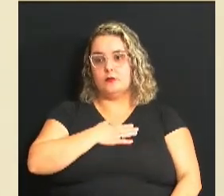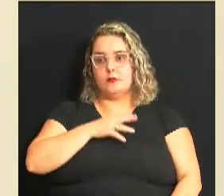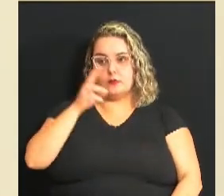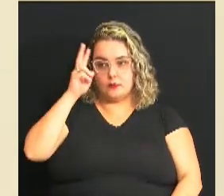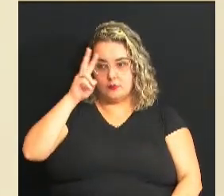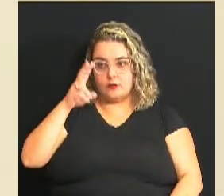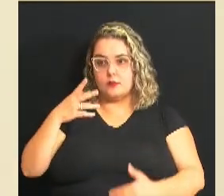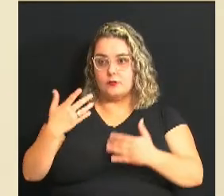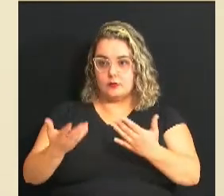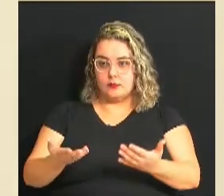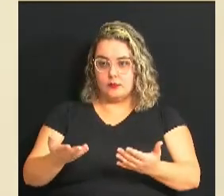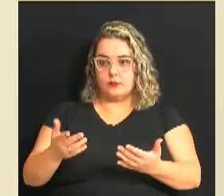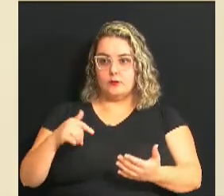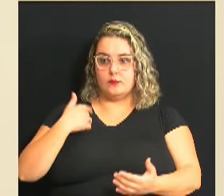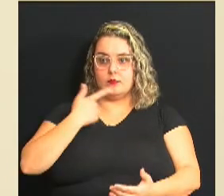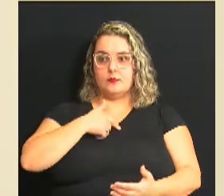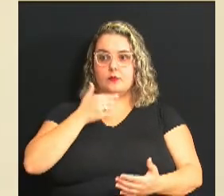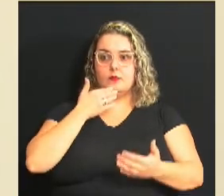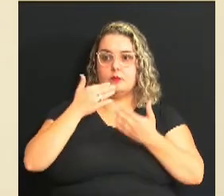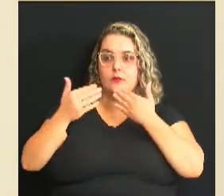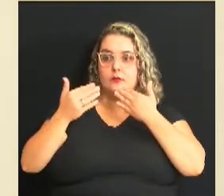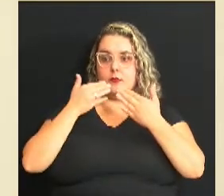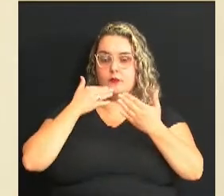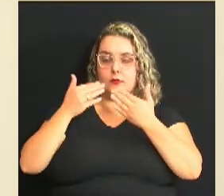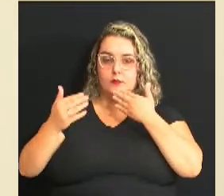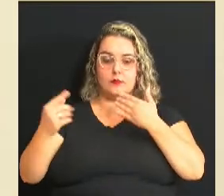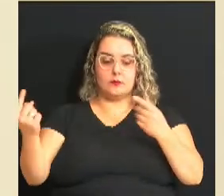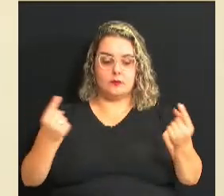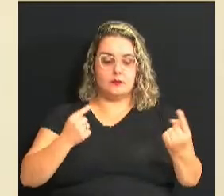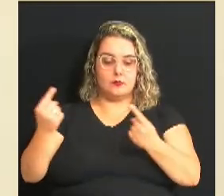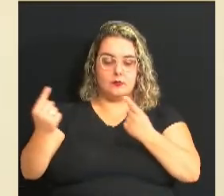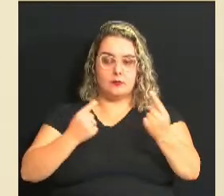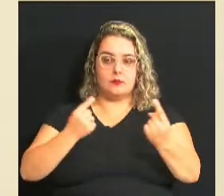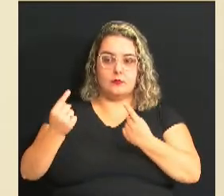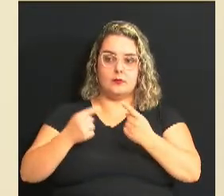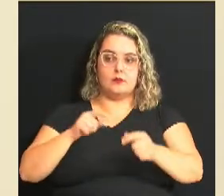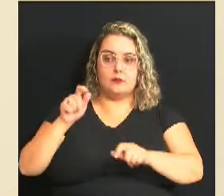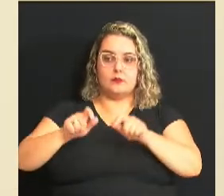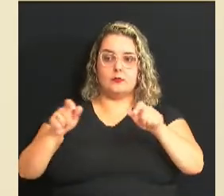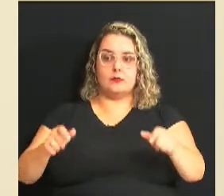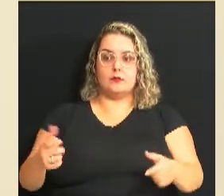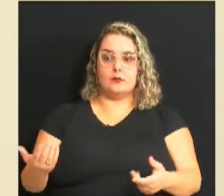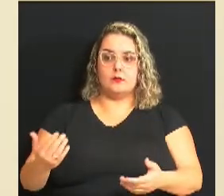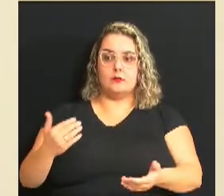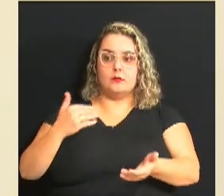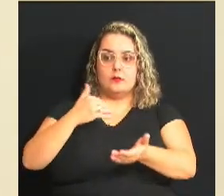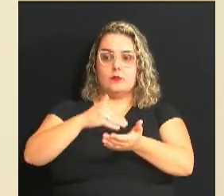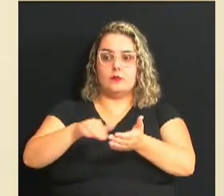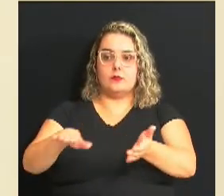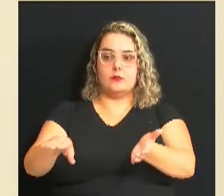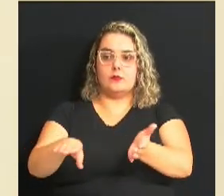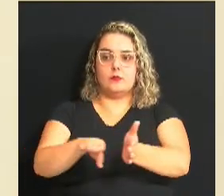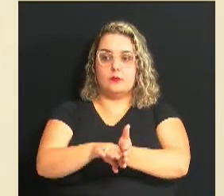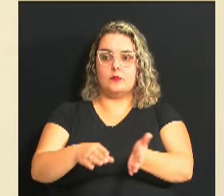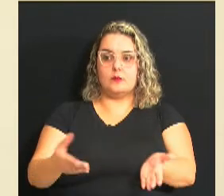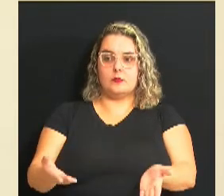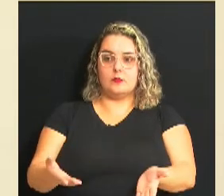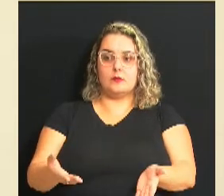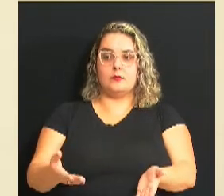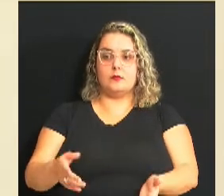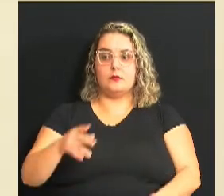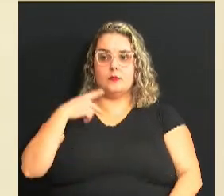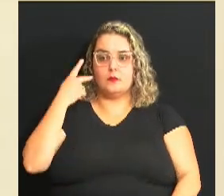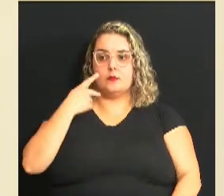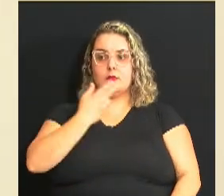a gente é muito demandado por muitas pessoas que vêm à nossa secretaria cobrar políticas